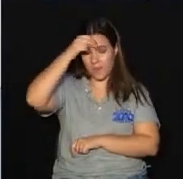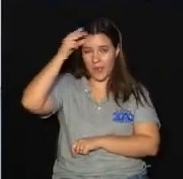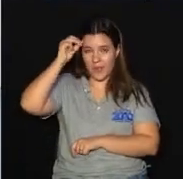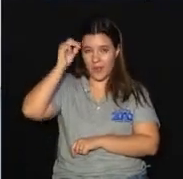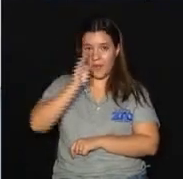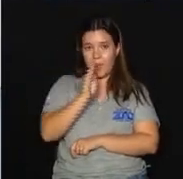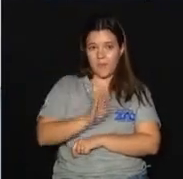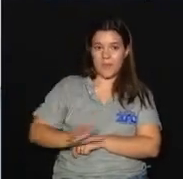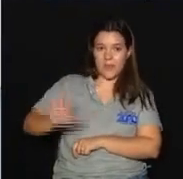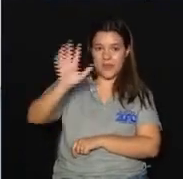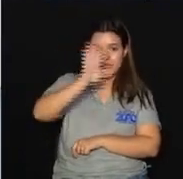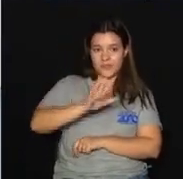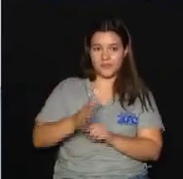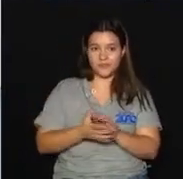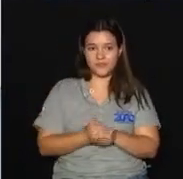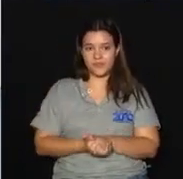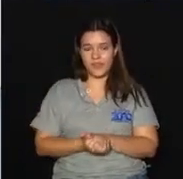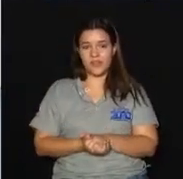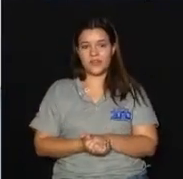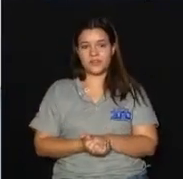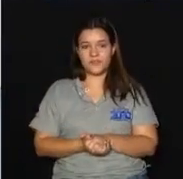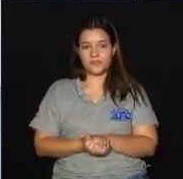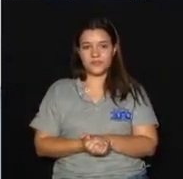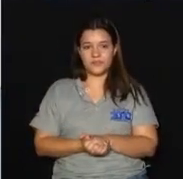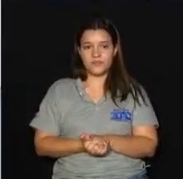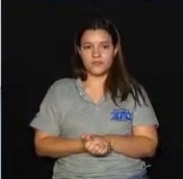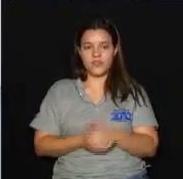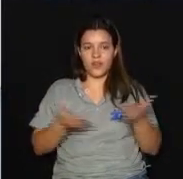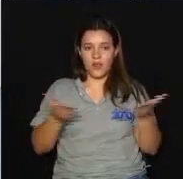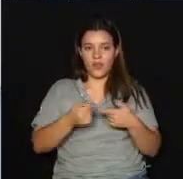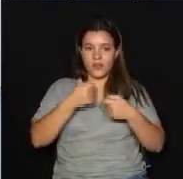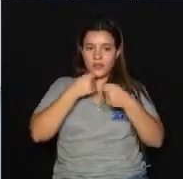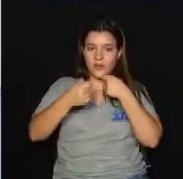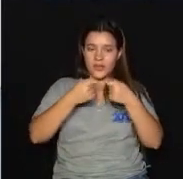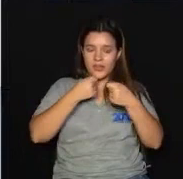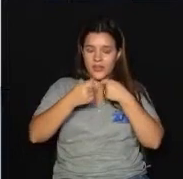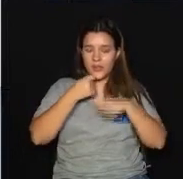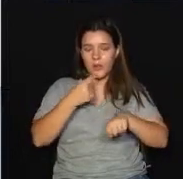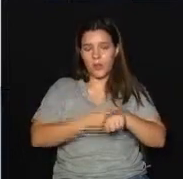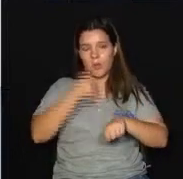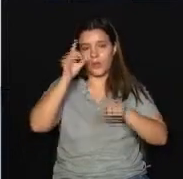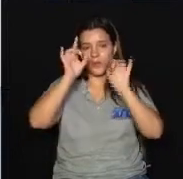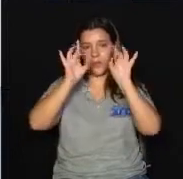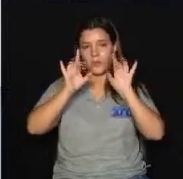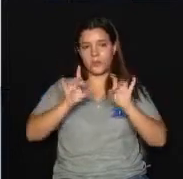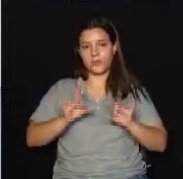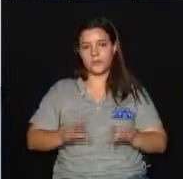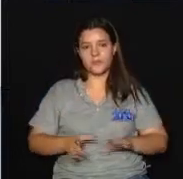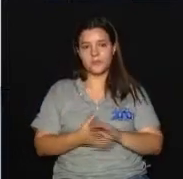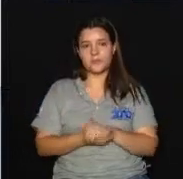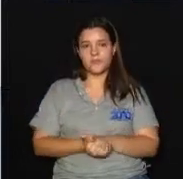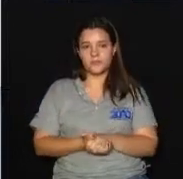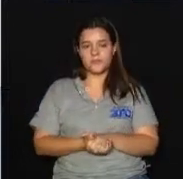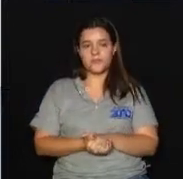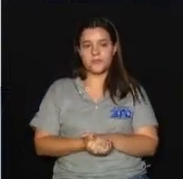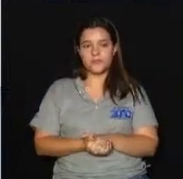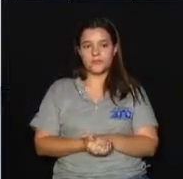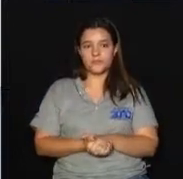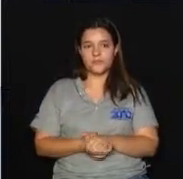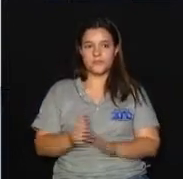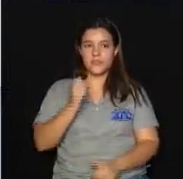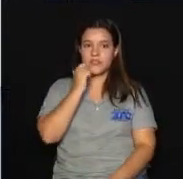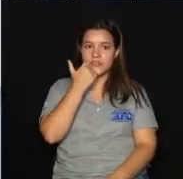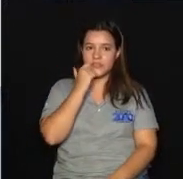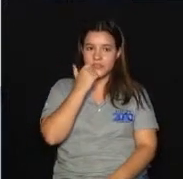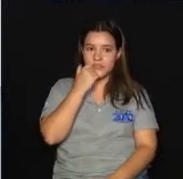de todo o nosso país. A gente vai fazer uma entrevista agora especial com um